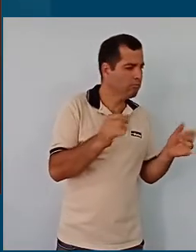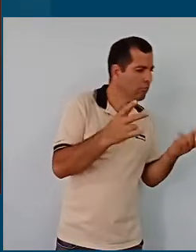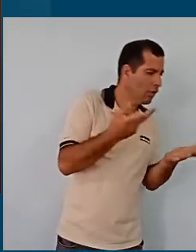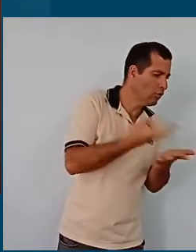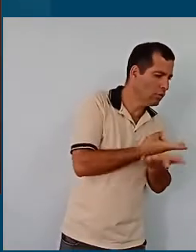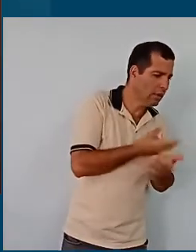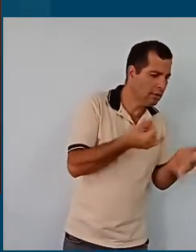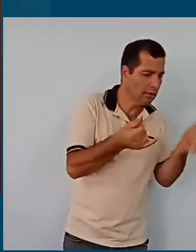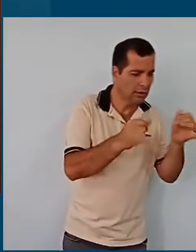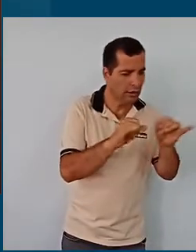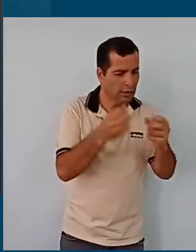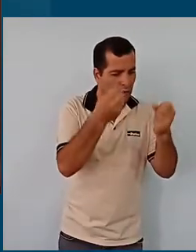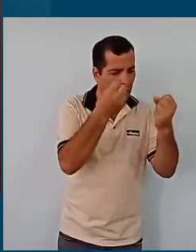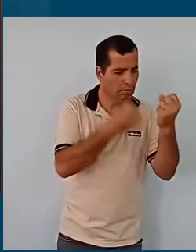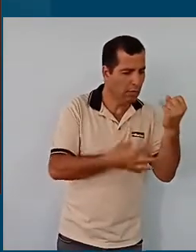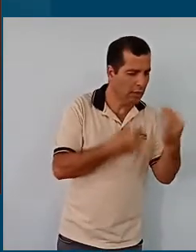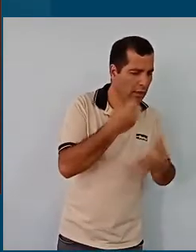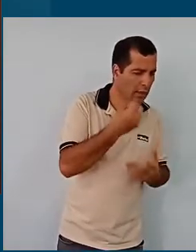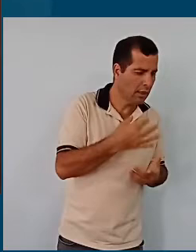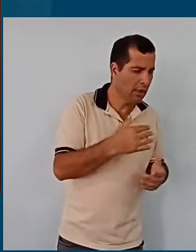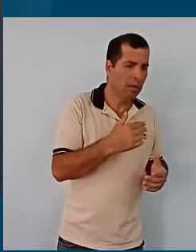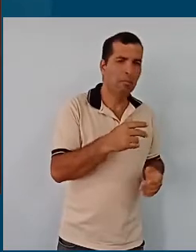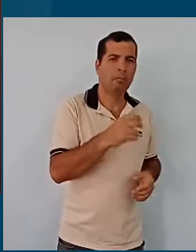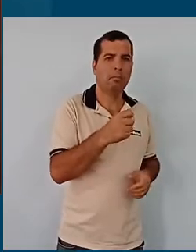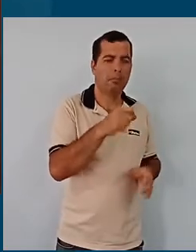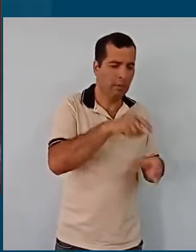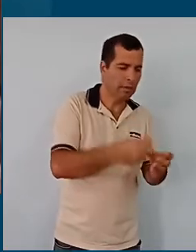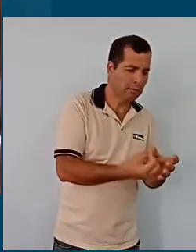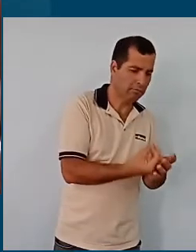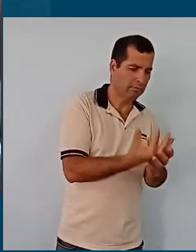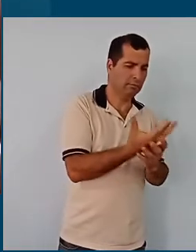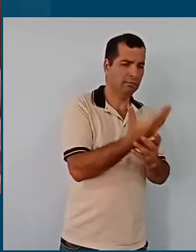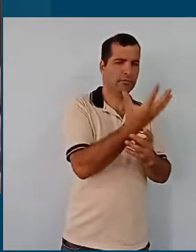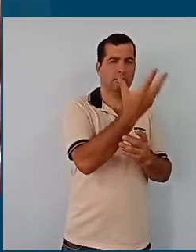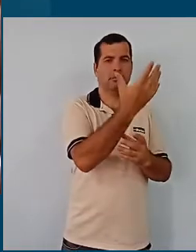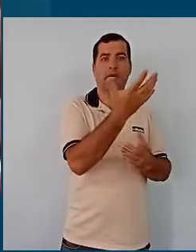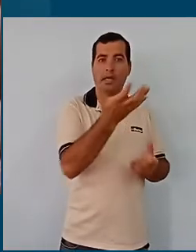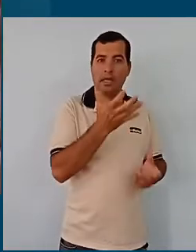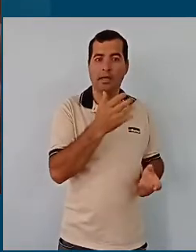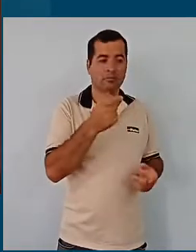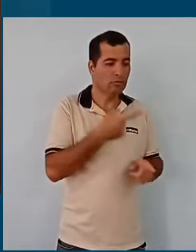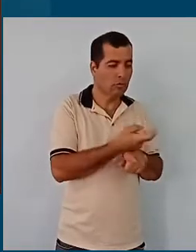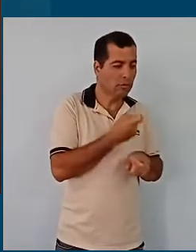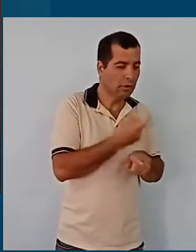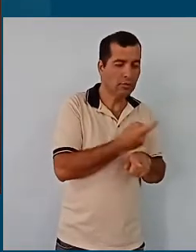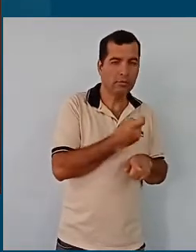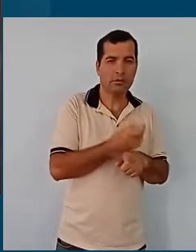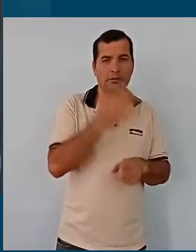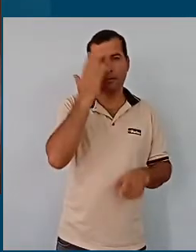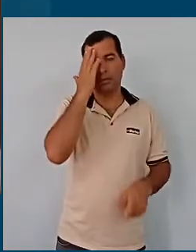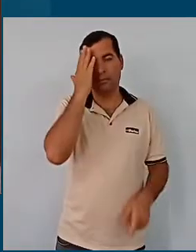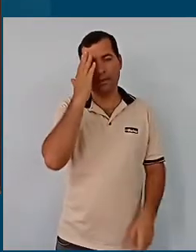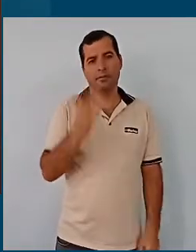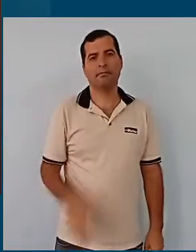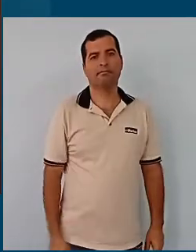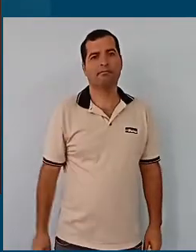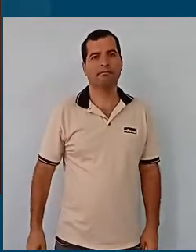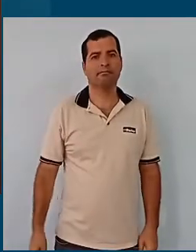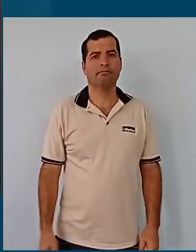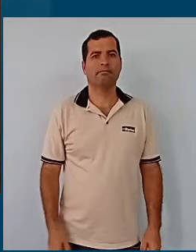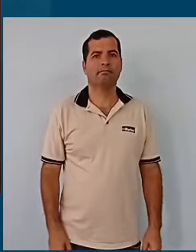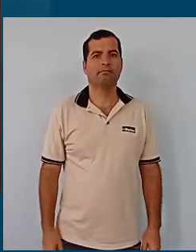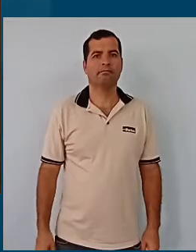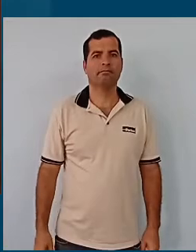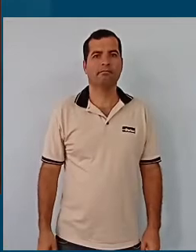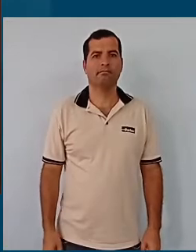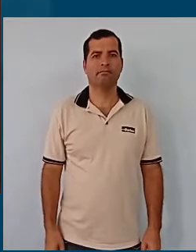a ciência explica o crescimento das plantas, enfim, as crianças querem saber, né? E aí vem